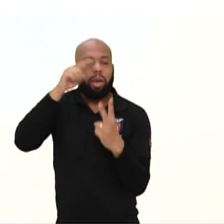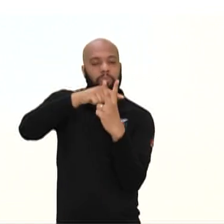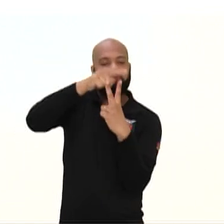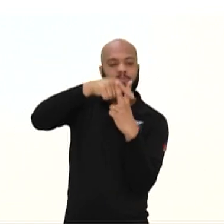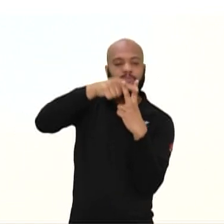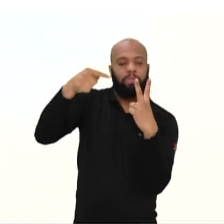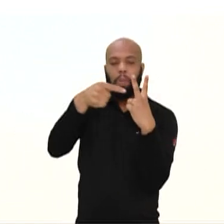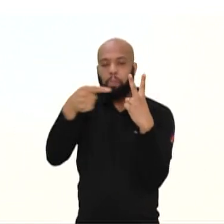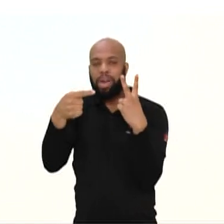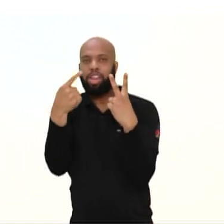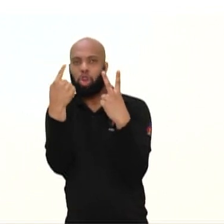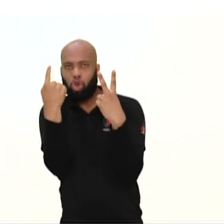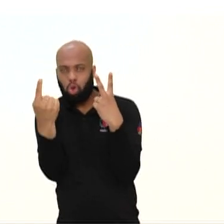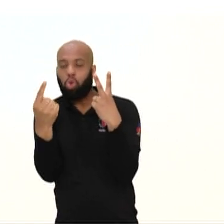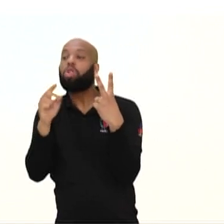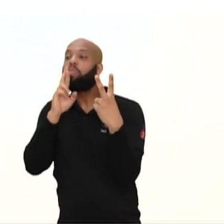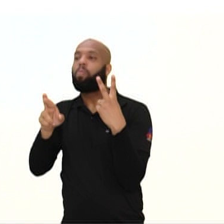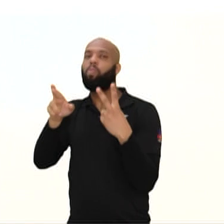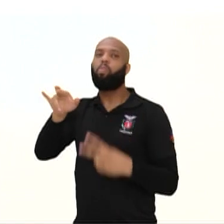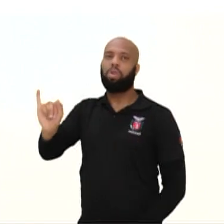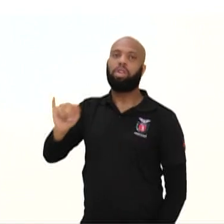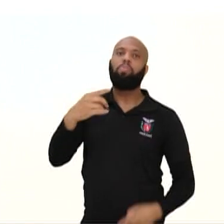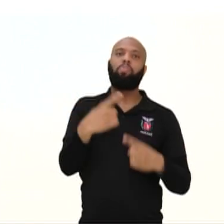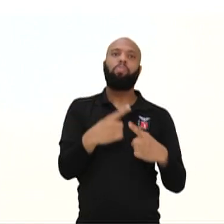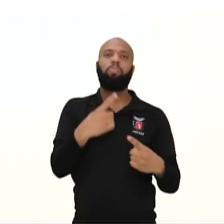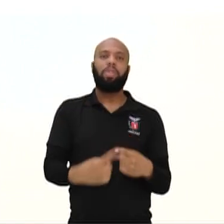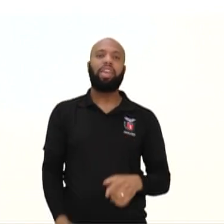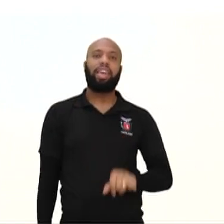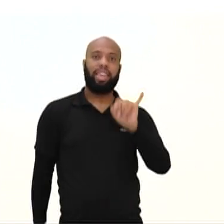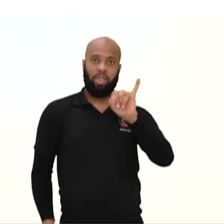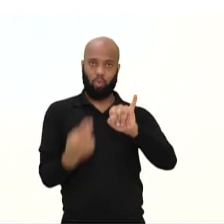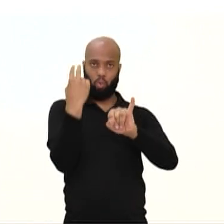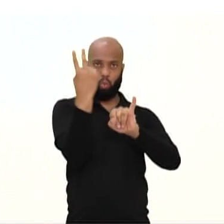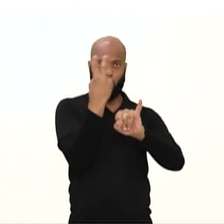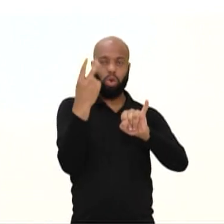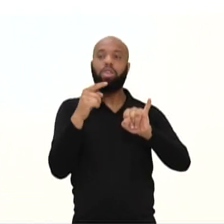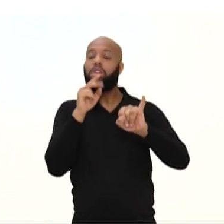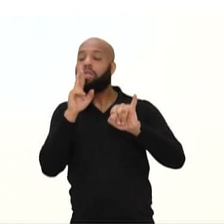quadrado vale menos 1. A gente viu lá no comecinho da aula. Então,